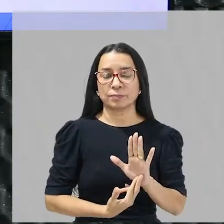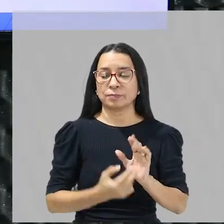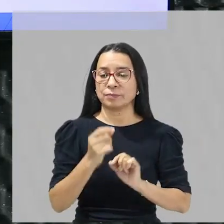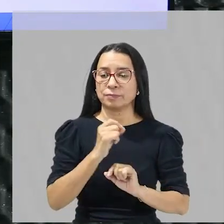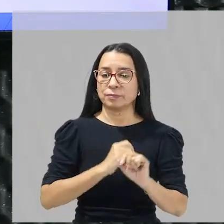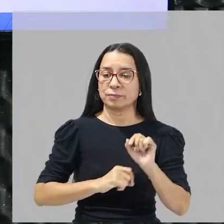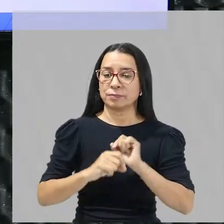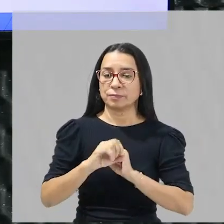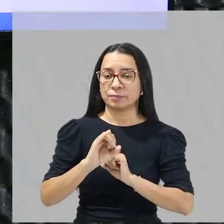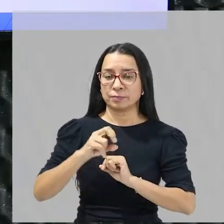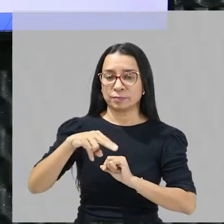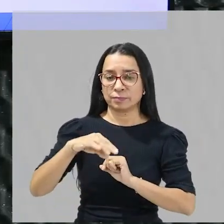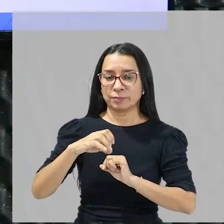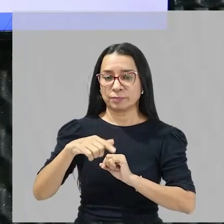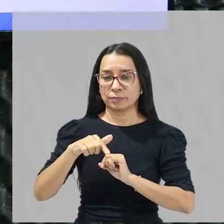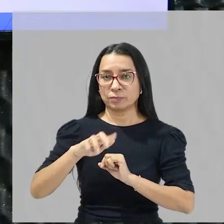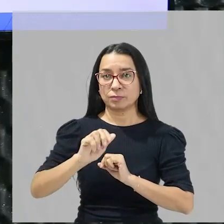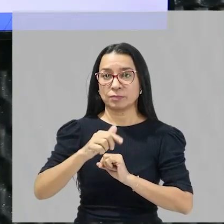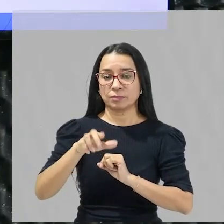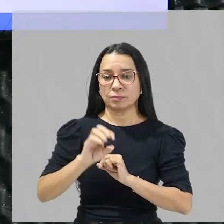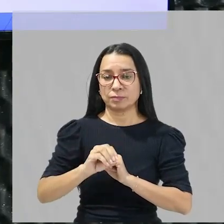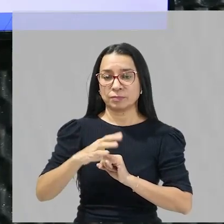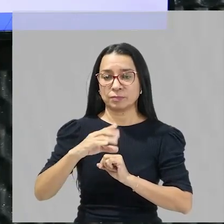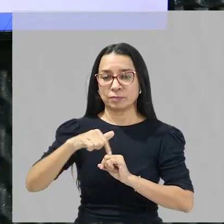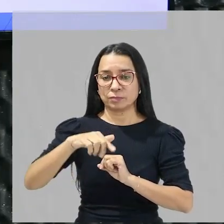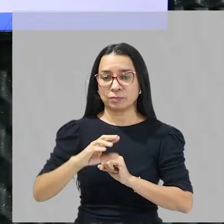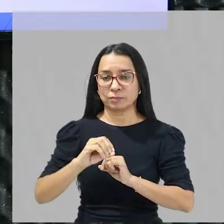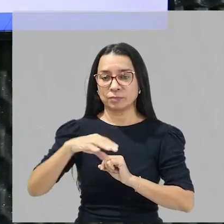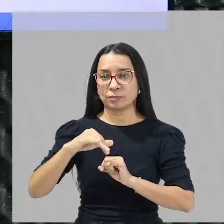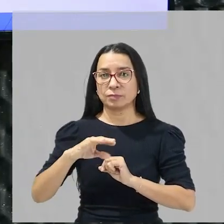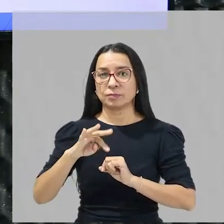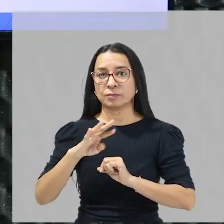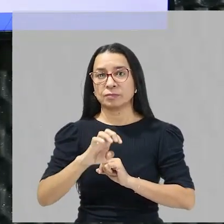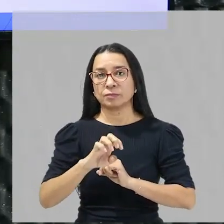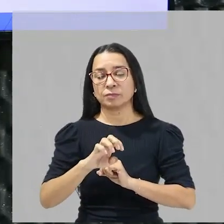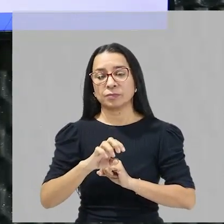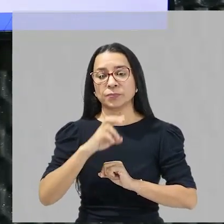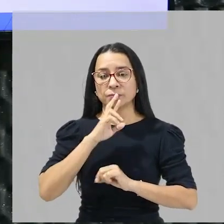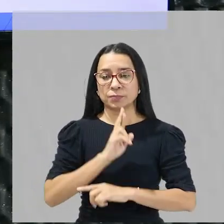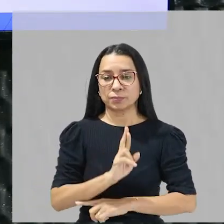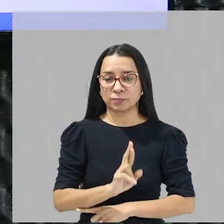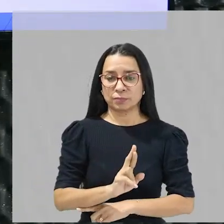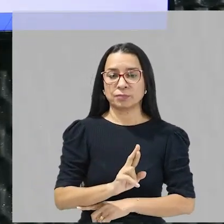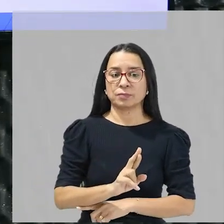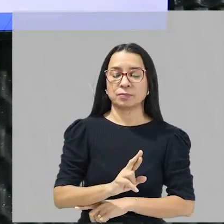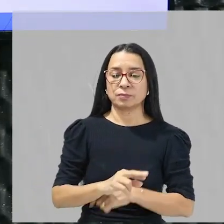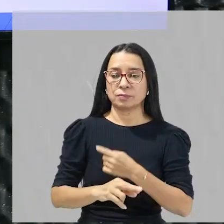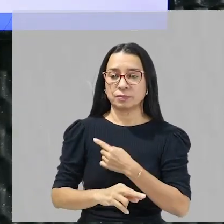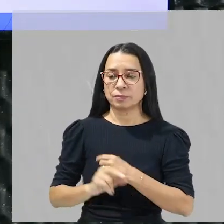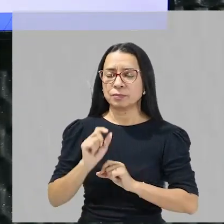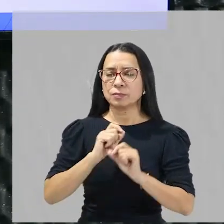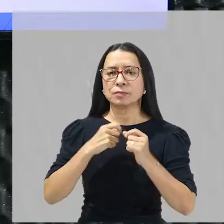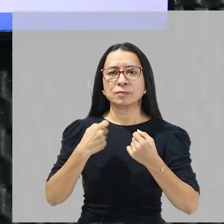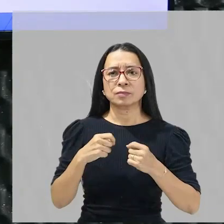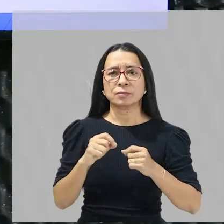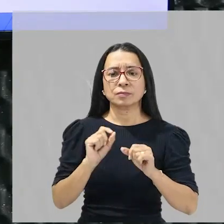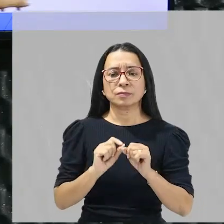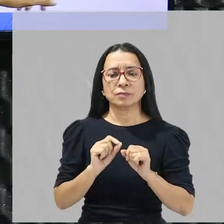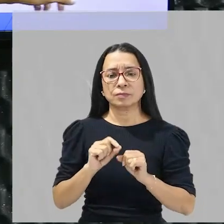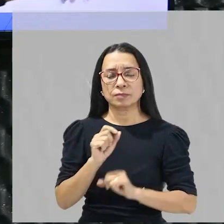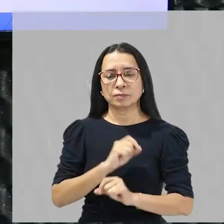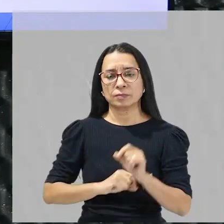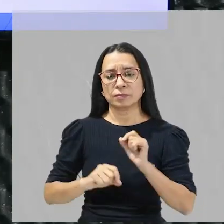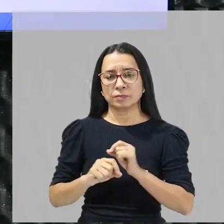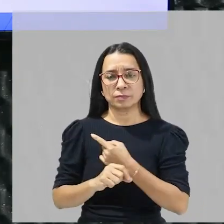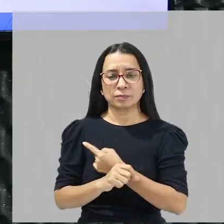da inequação quociente. E, para responder essa inequação quociente, o que a gente precisa fazer? Precisa